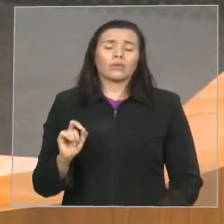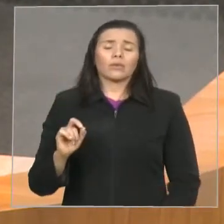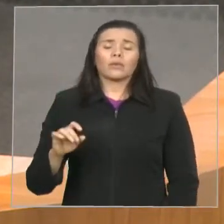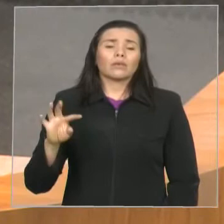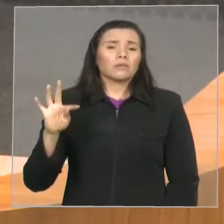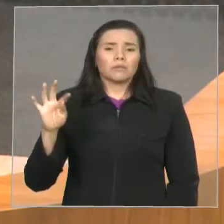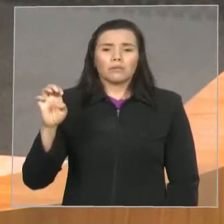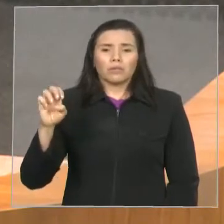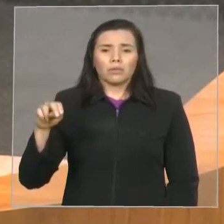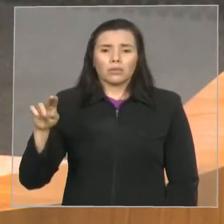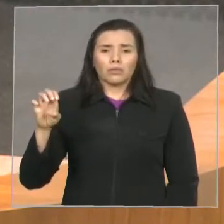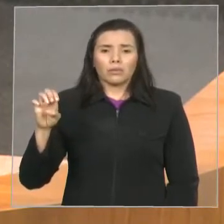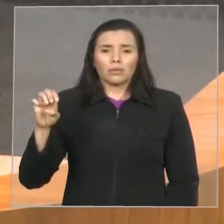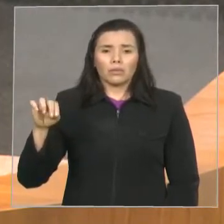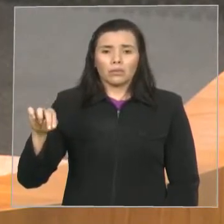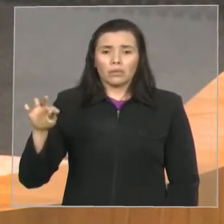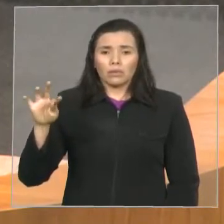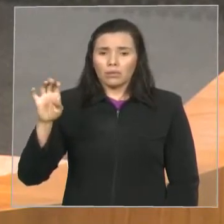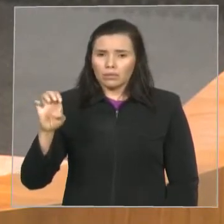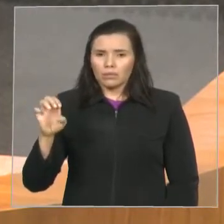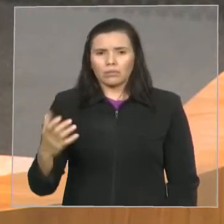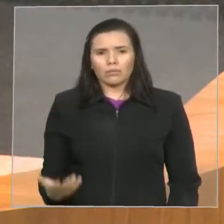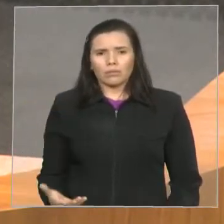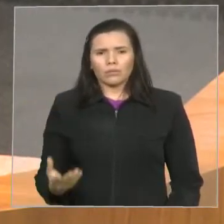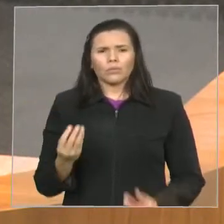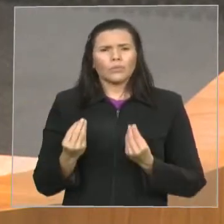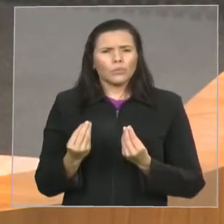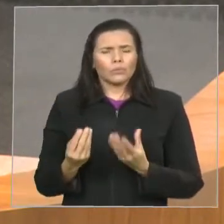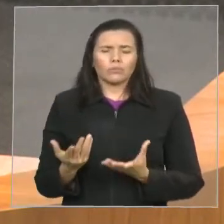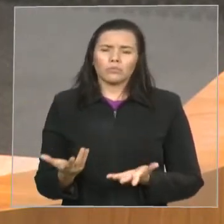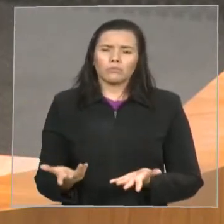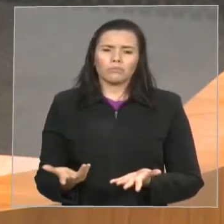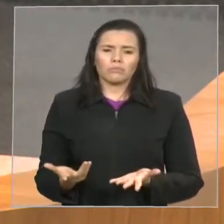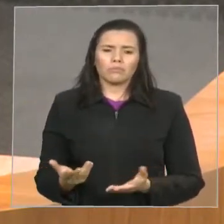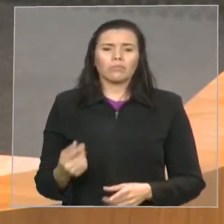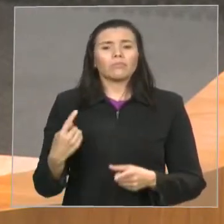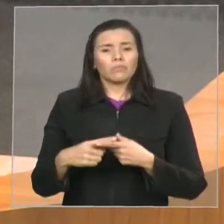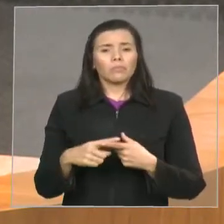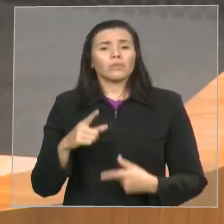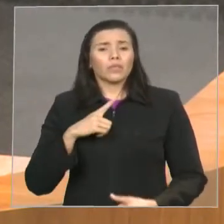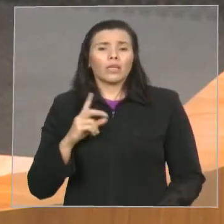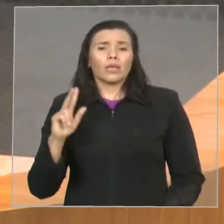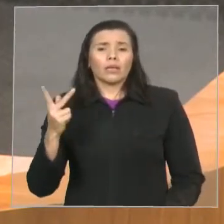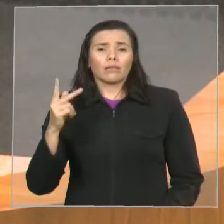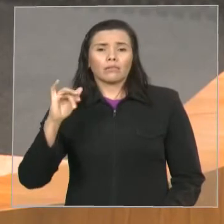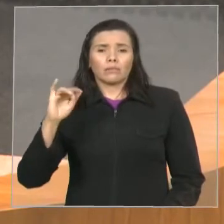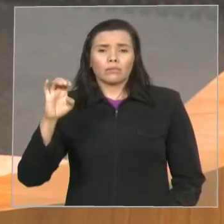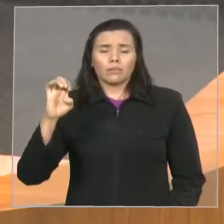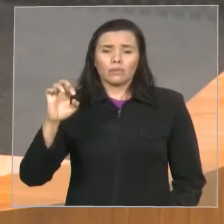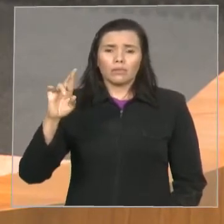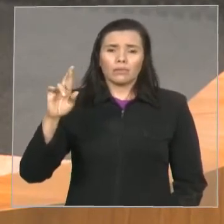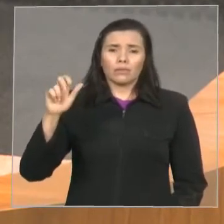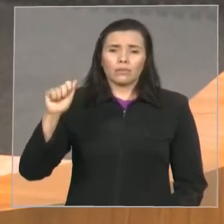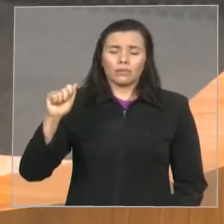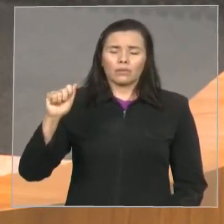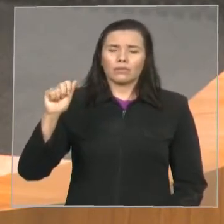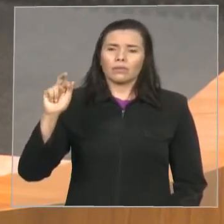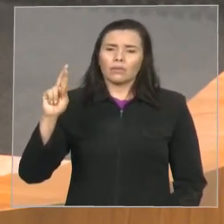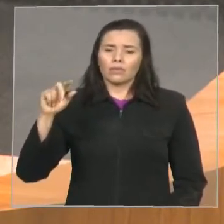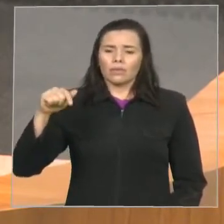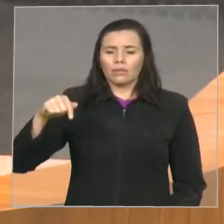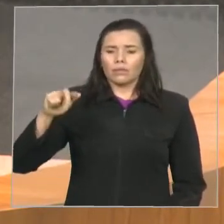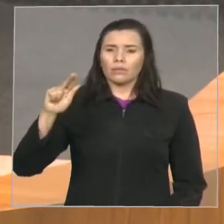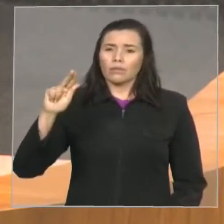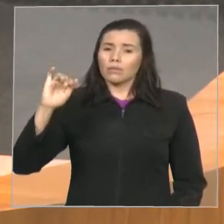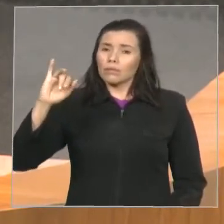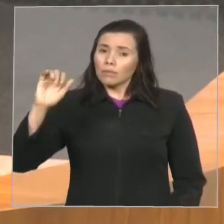polícias do mundo, não é só no Maranhão nem no Brasil, é do mundo todo. Agora, querer O que eu oriento aqui